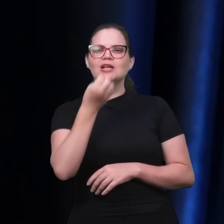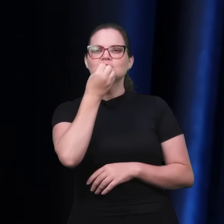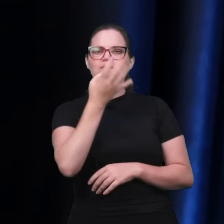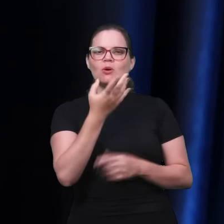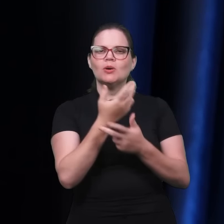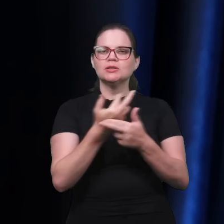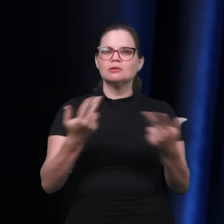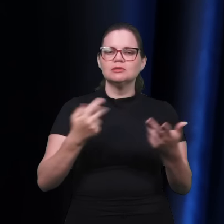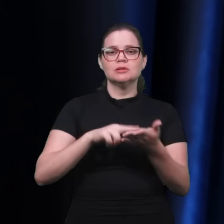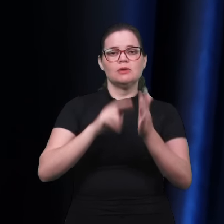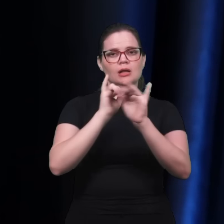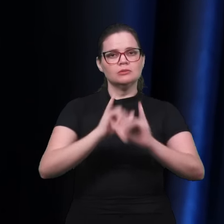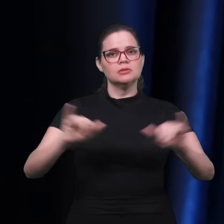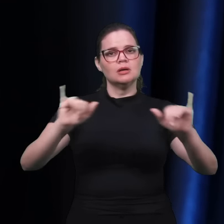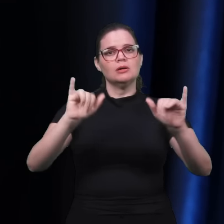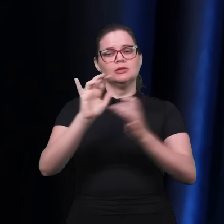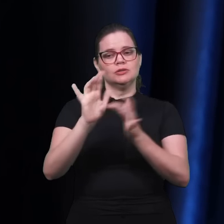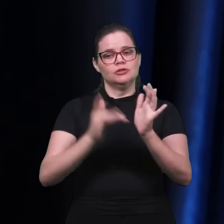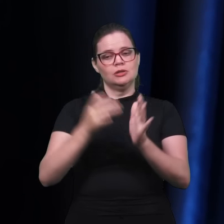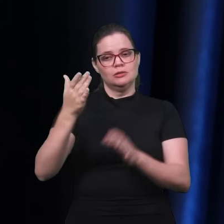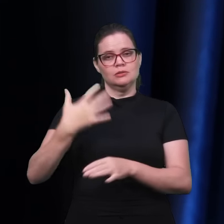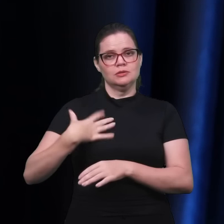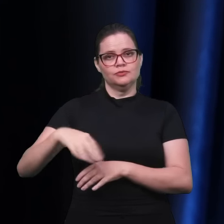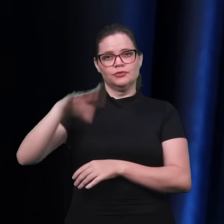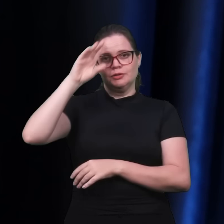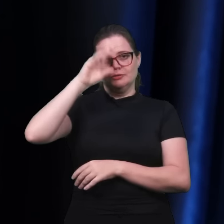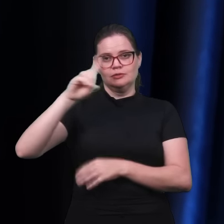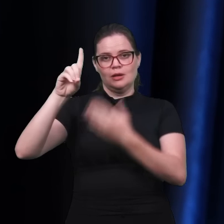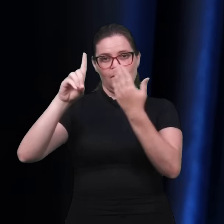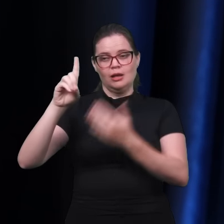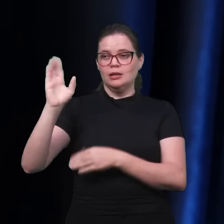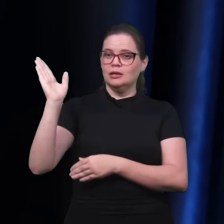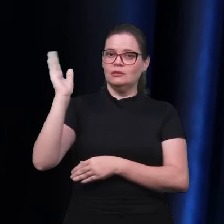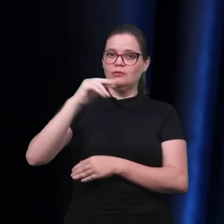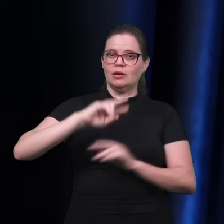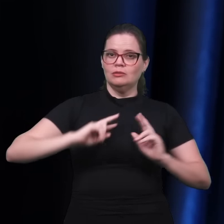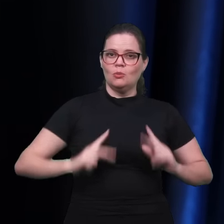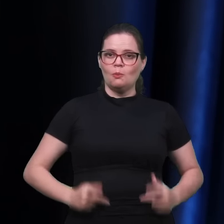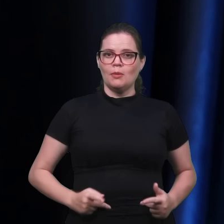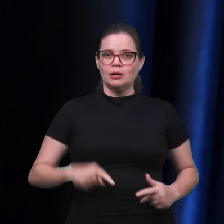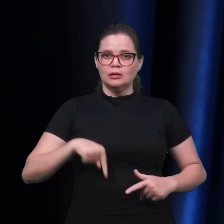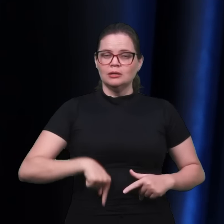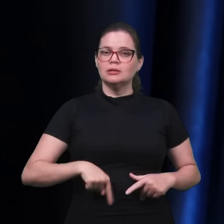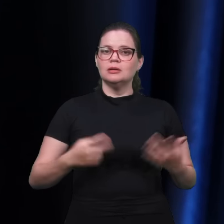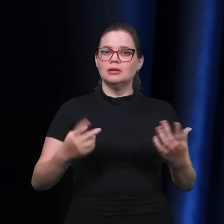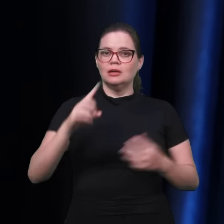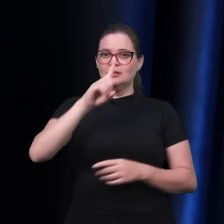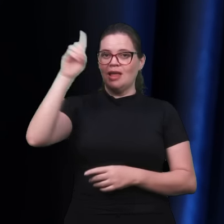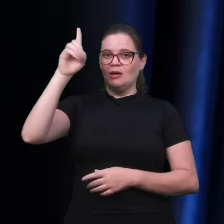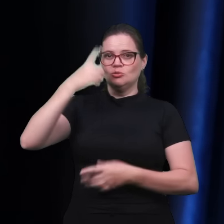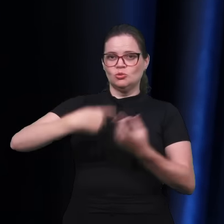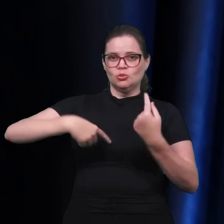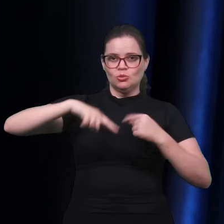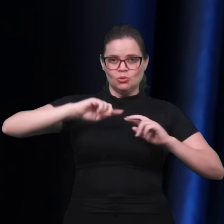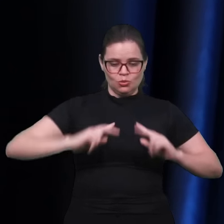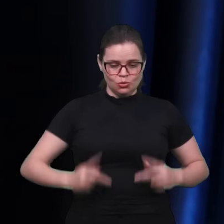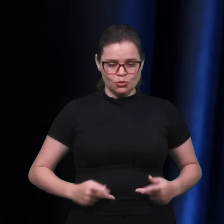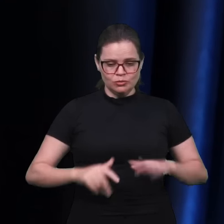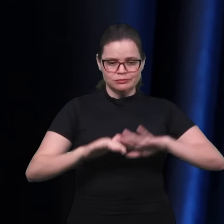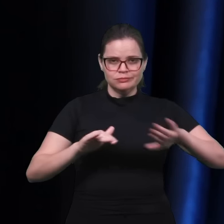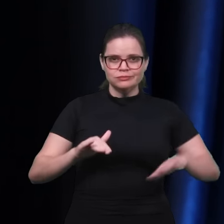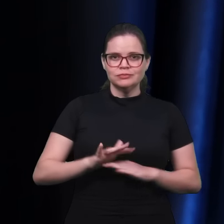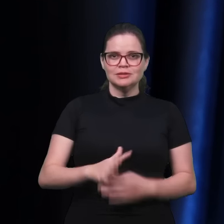que Jesus é o Filho de Deus, aquele que se fez carne, que para sentir as nossas